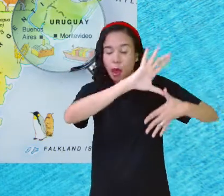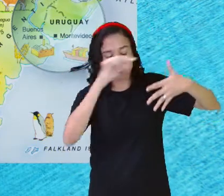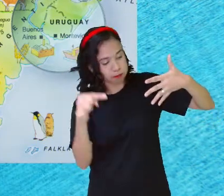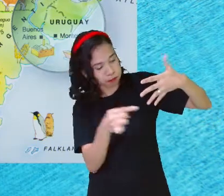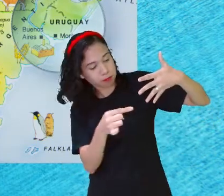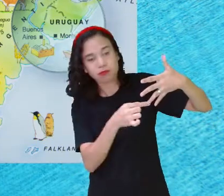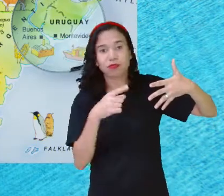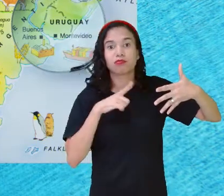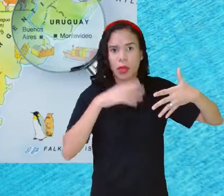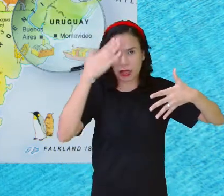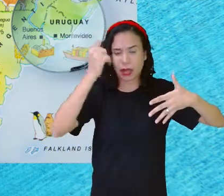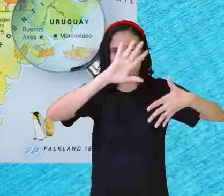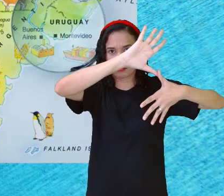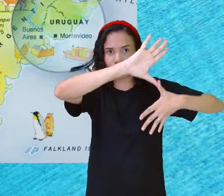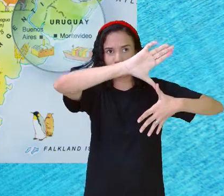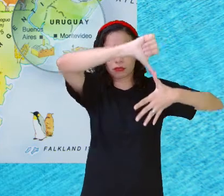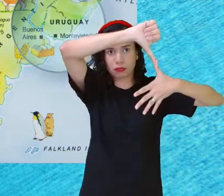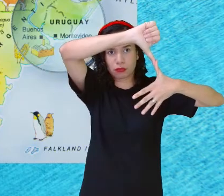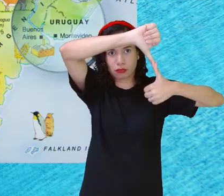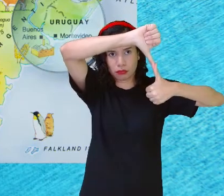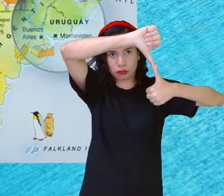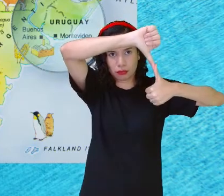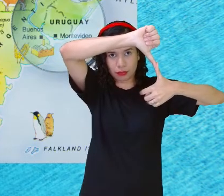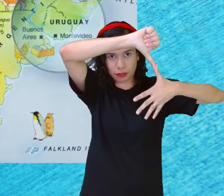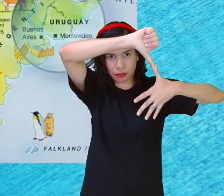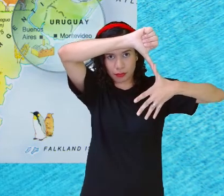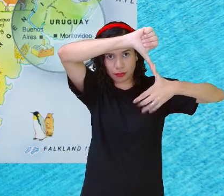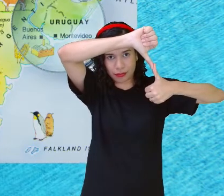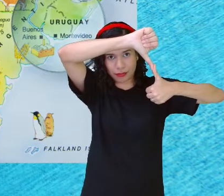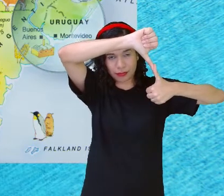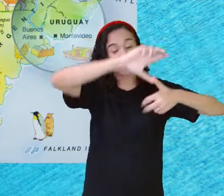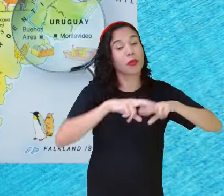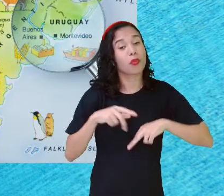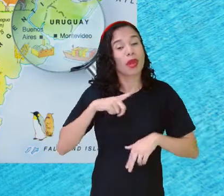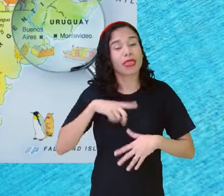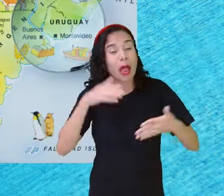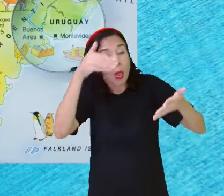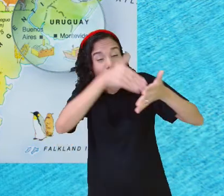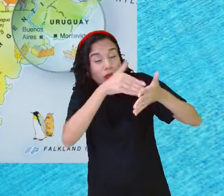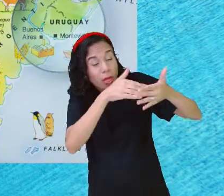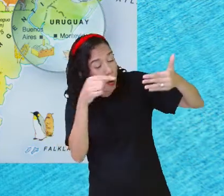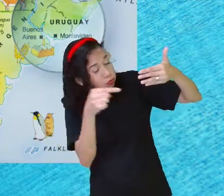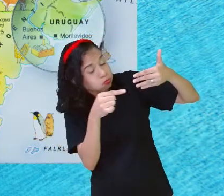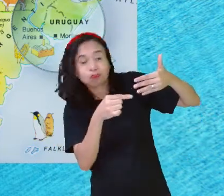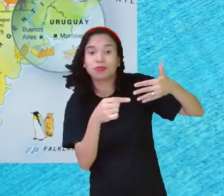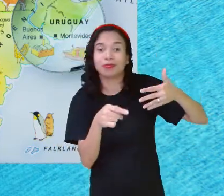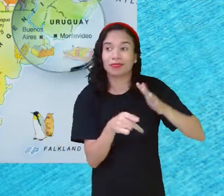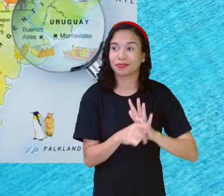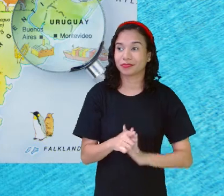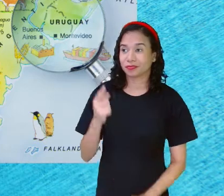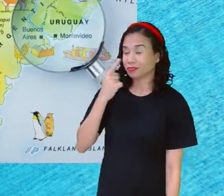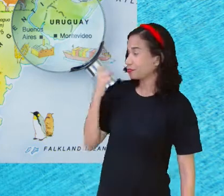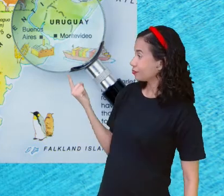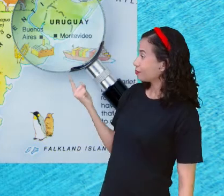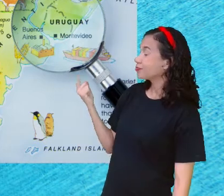que a América se divide em três: Norte, Central e Sul. Ele tá lá no finalzinho, ó,